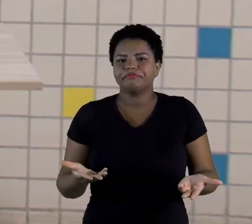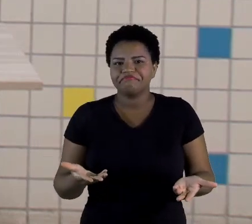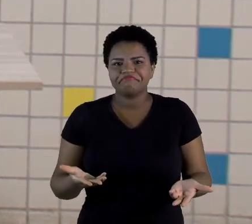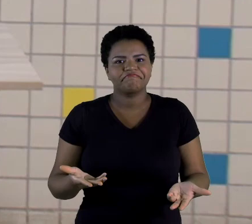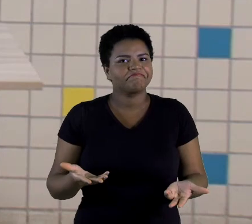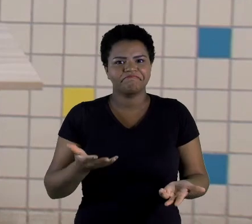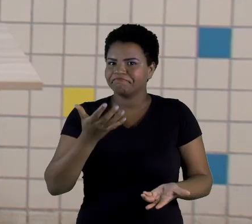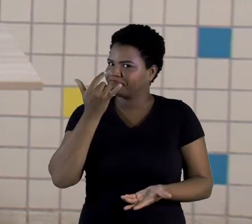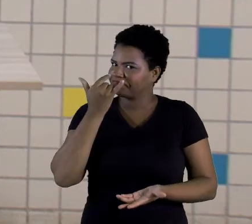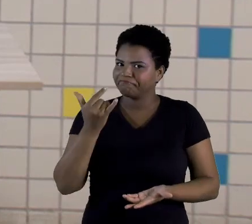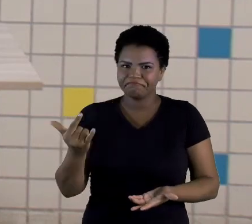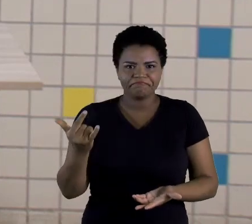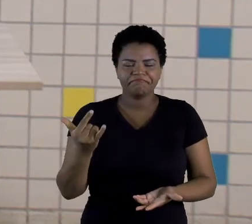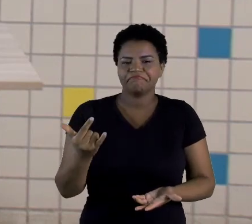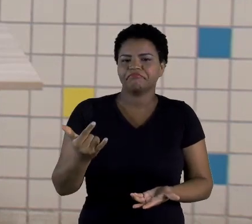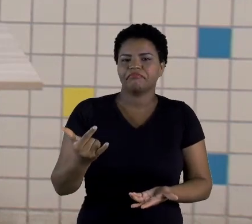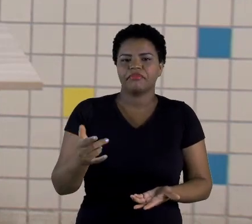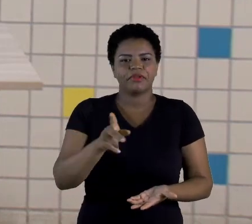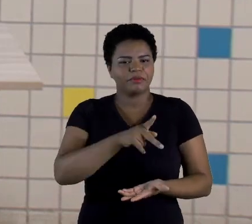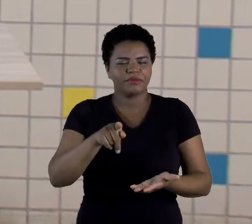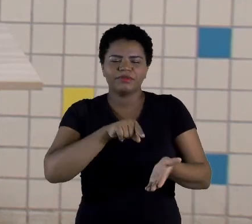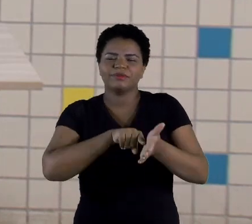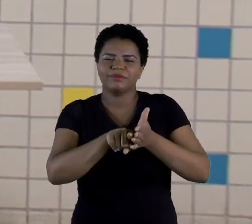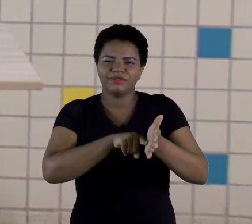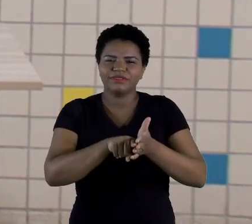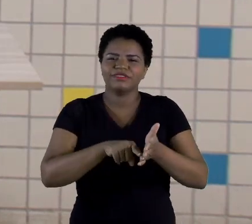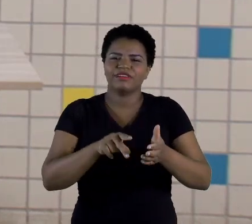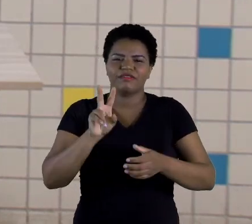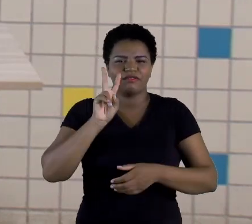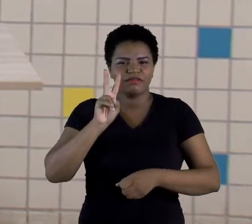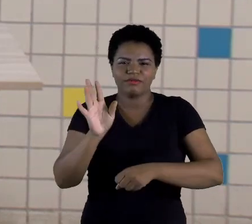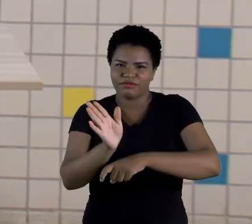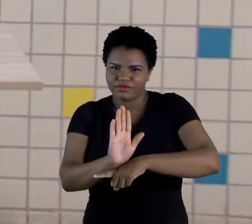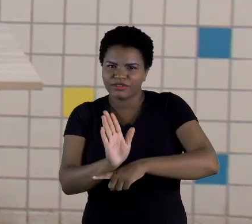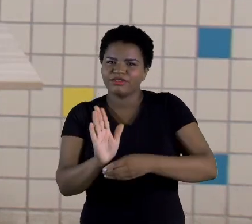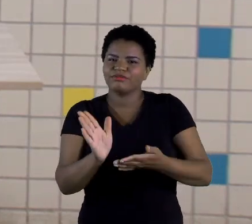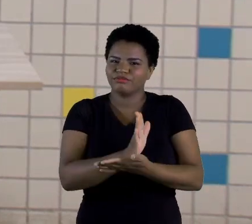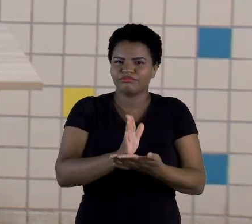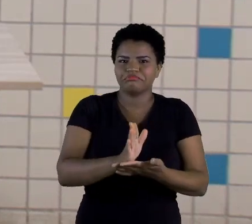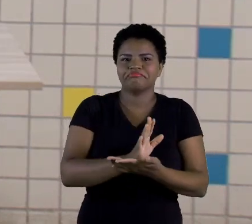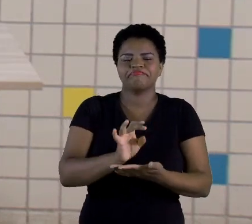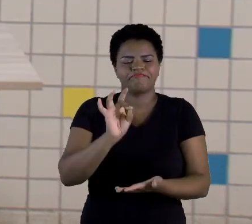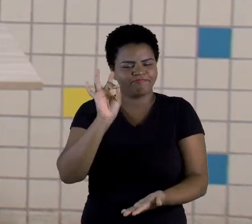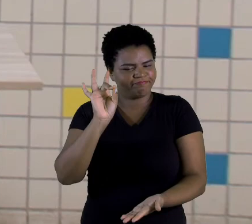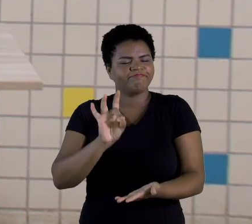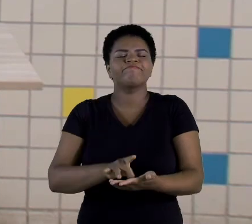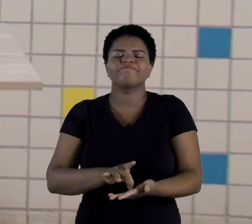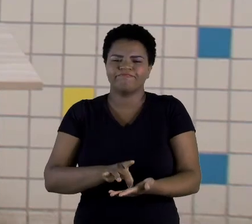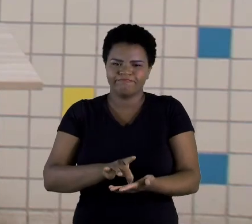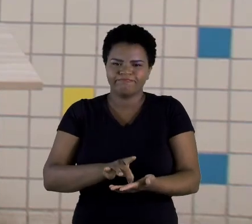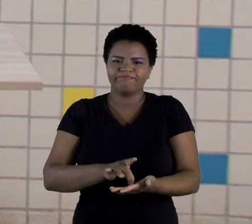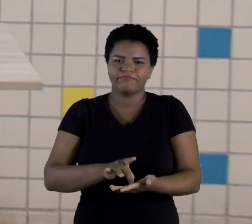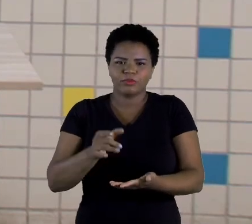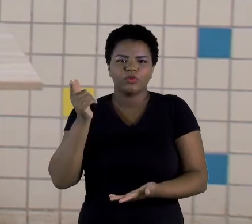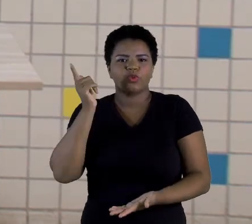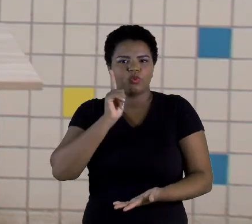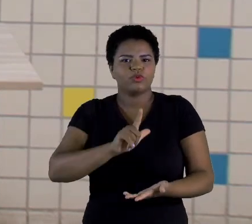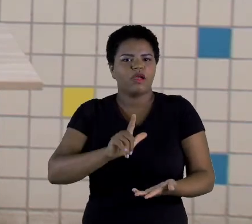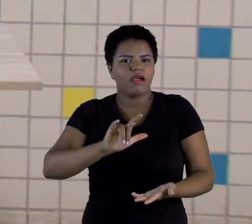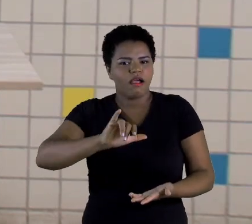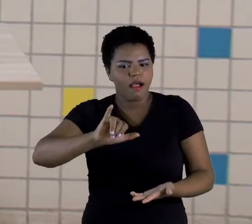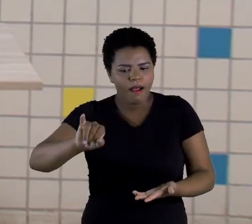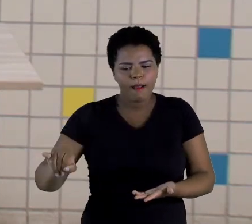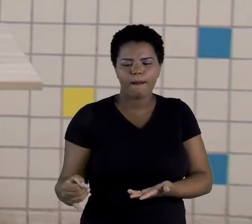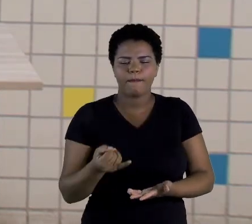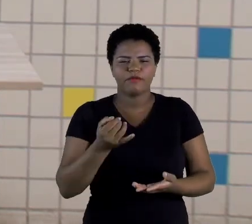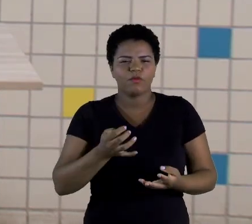fascinante. A professora fez uma pesquisa, viu alguns vídeos e realmente eles conseguem aproveitar